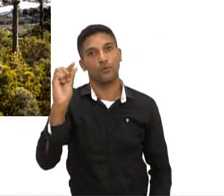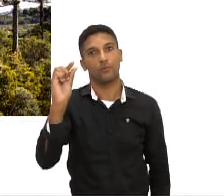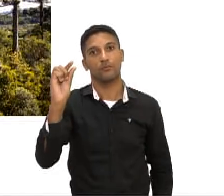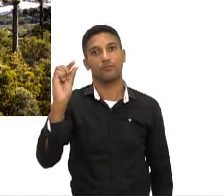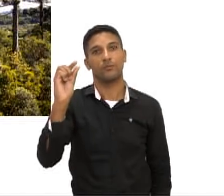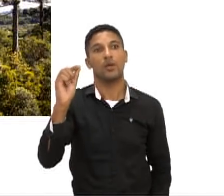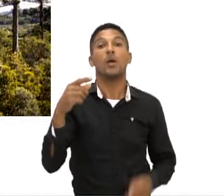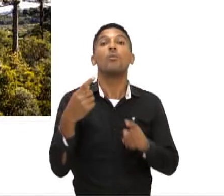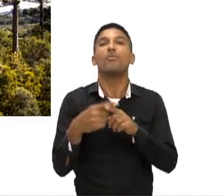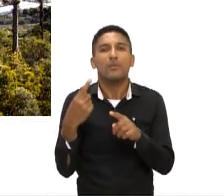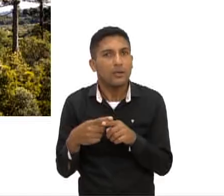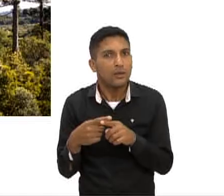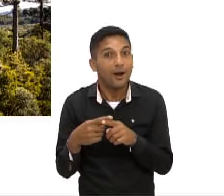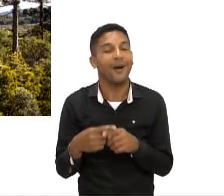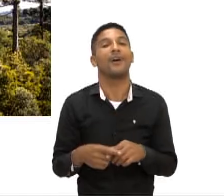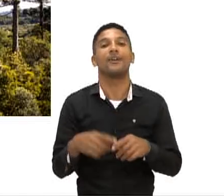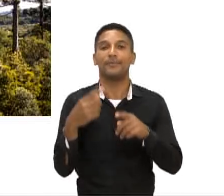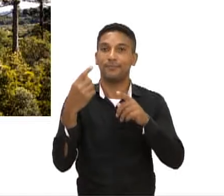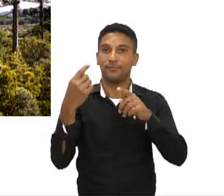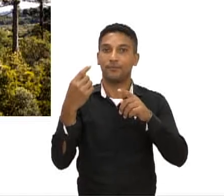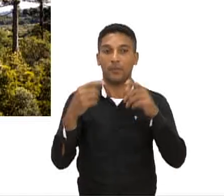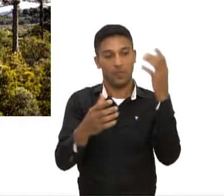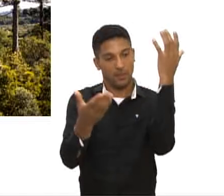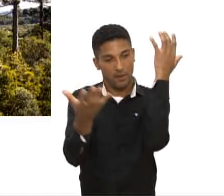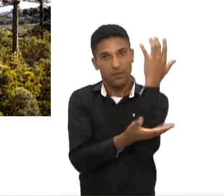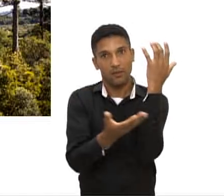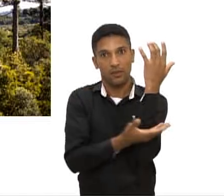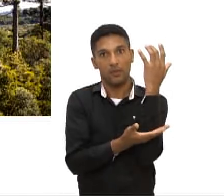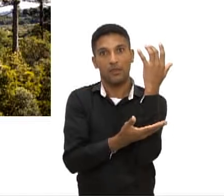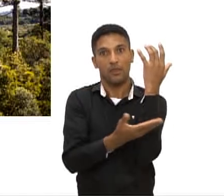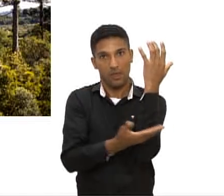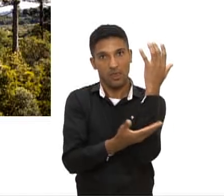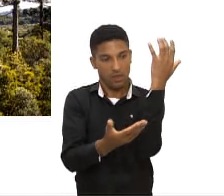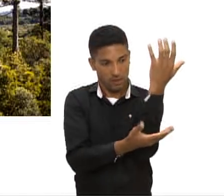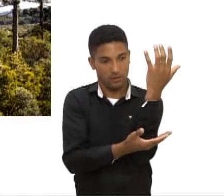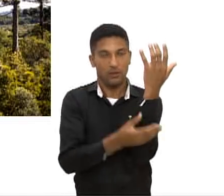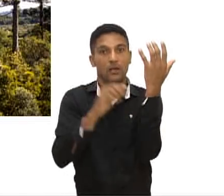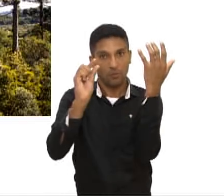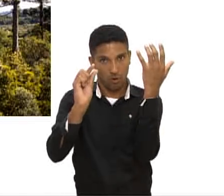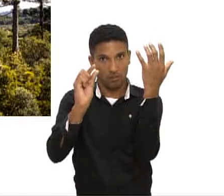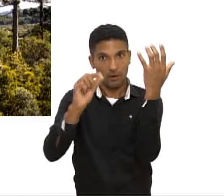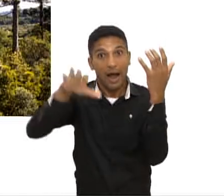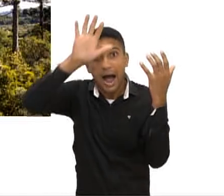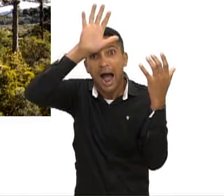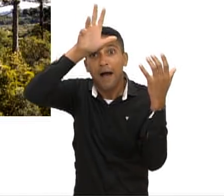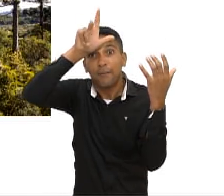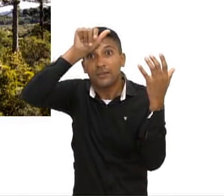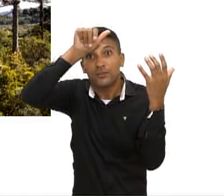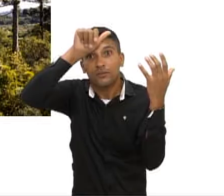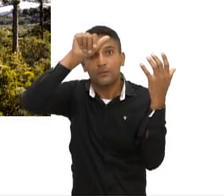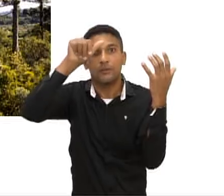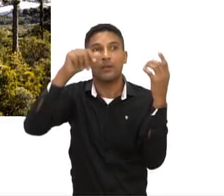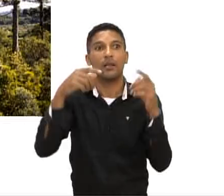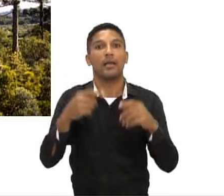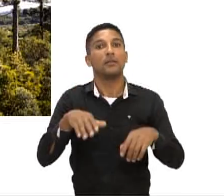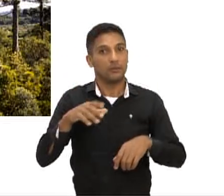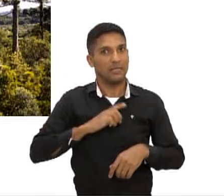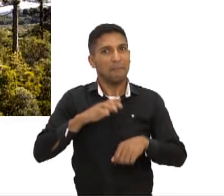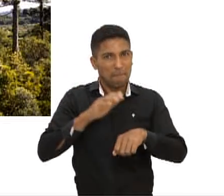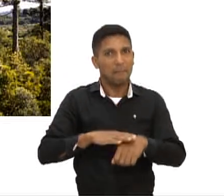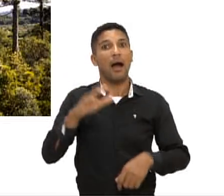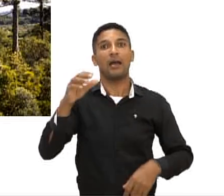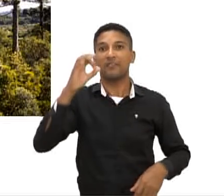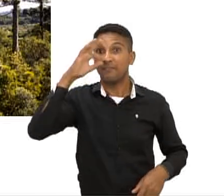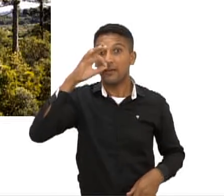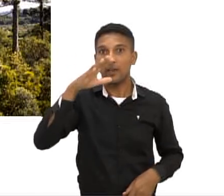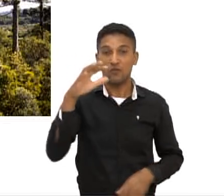Ainda que ela sofre bastante com esse desmatamento, porque veja, é a região mais verde que nós temos no